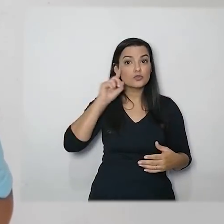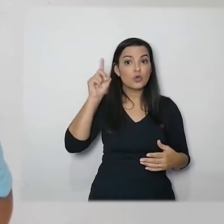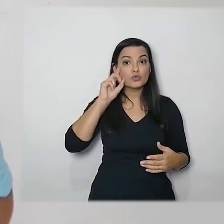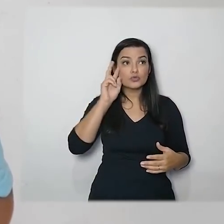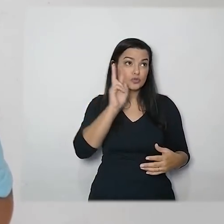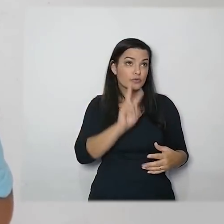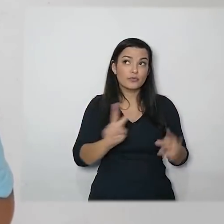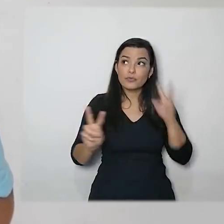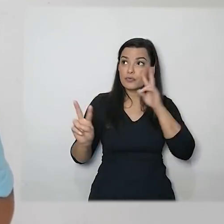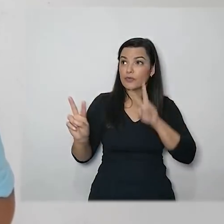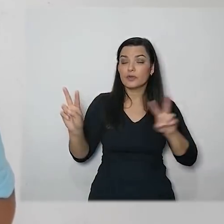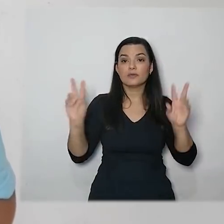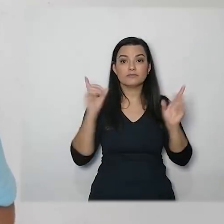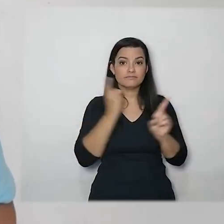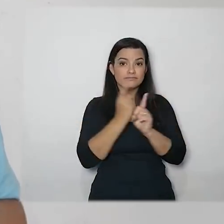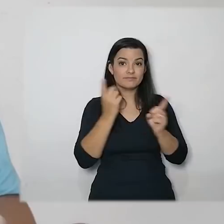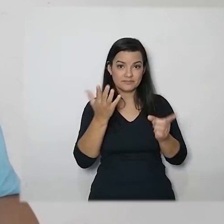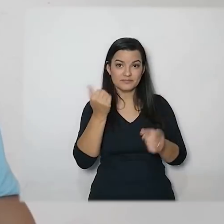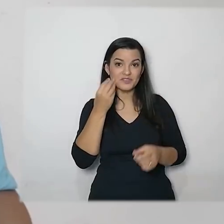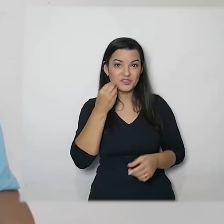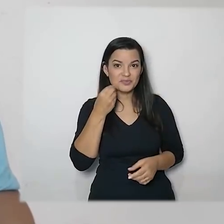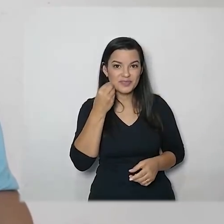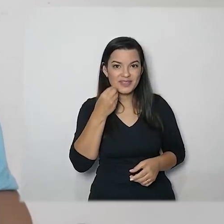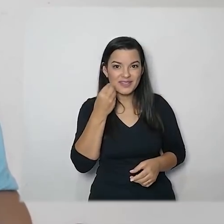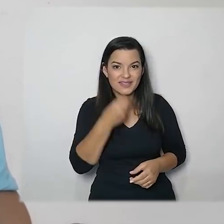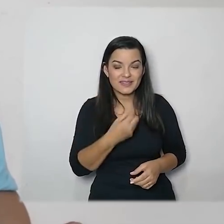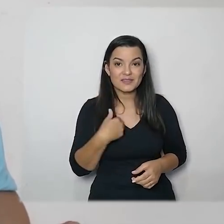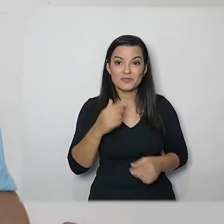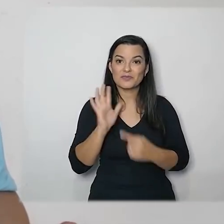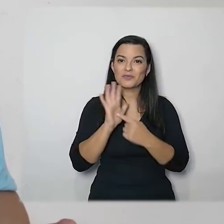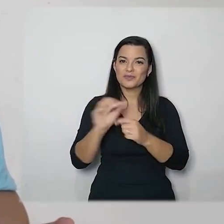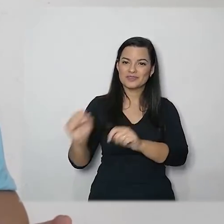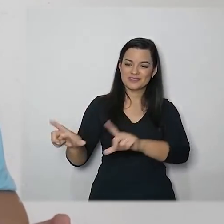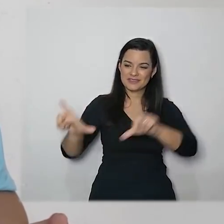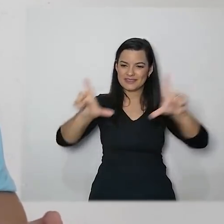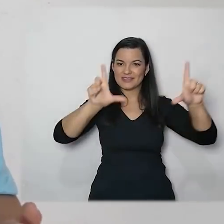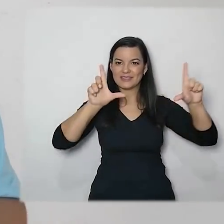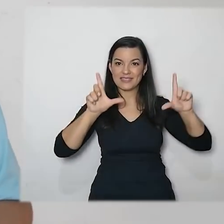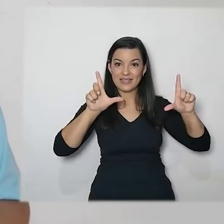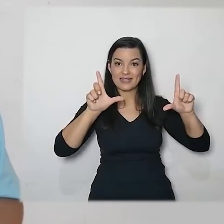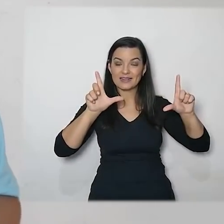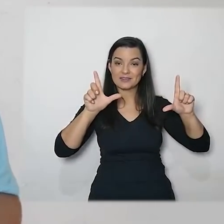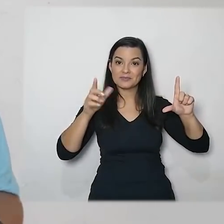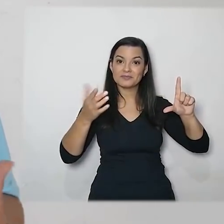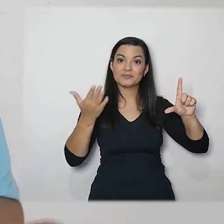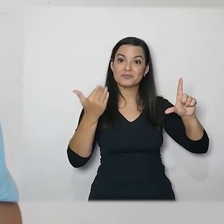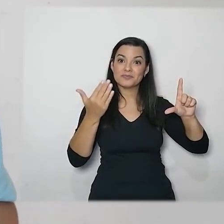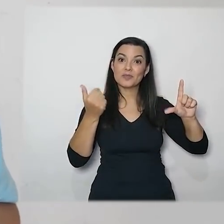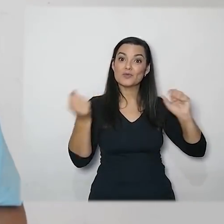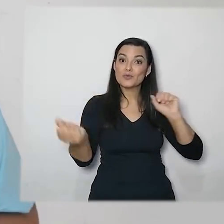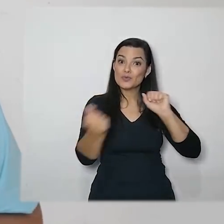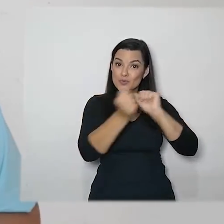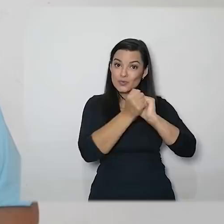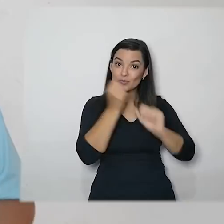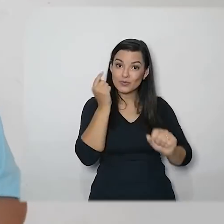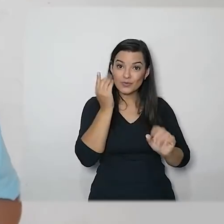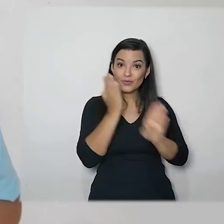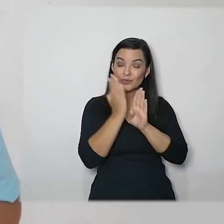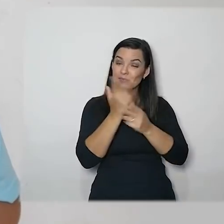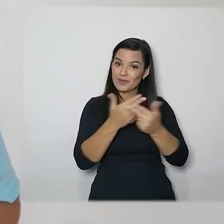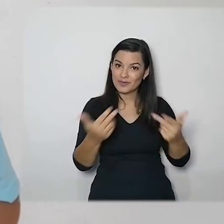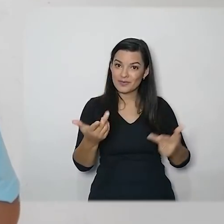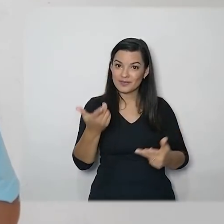Vamos experimentar? Então, eu vou compartilhar aqui a minha tela com vocês e vamos ver se juntos